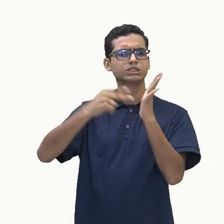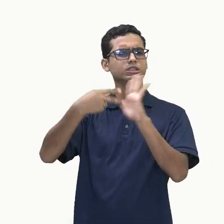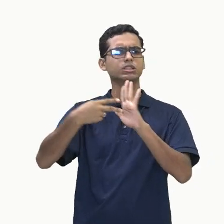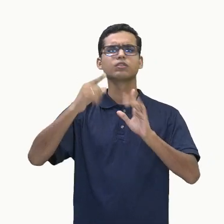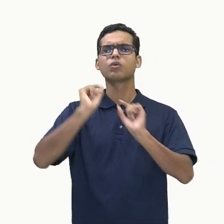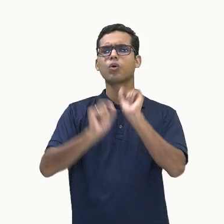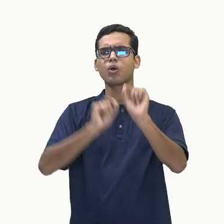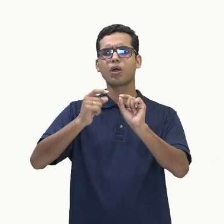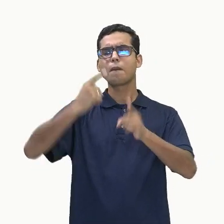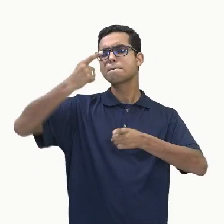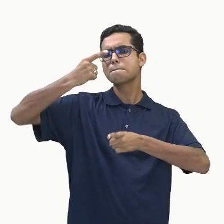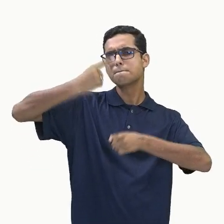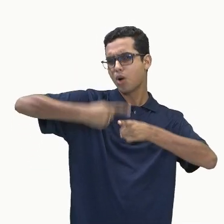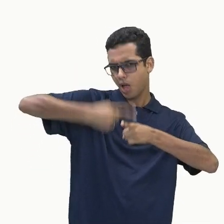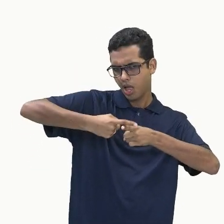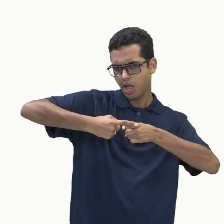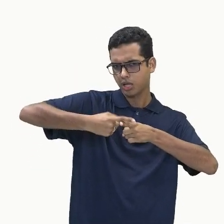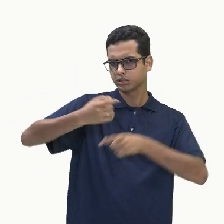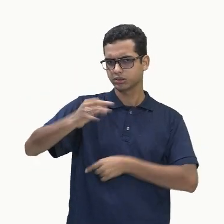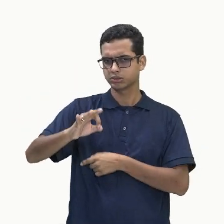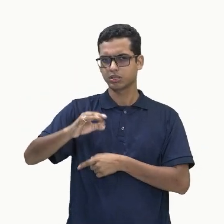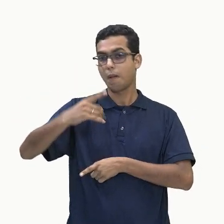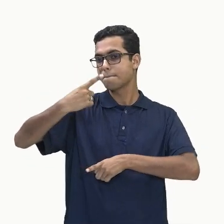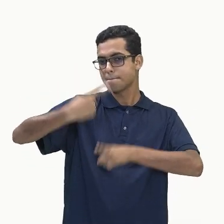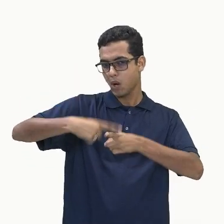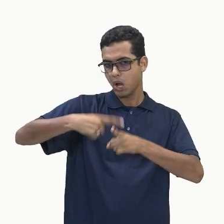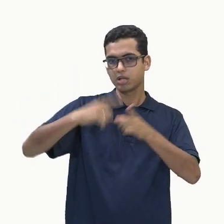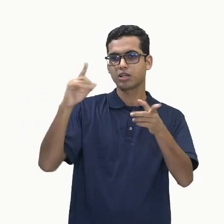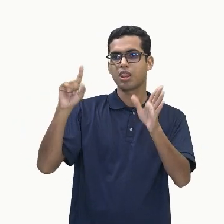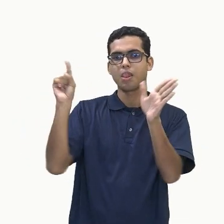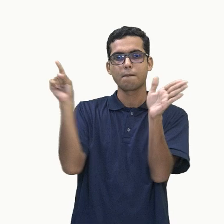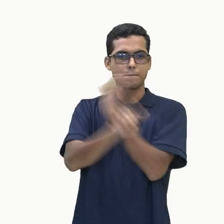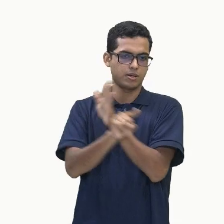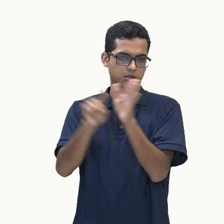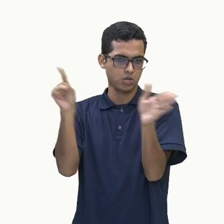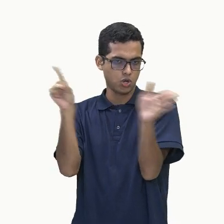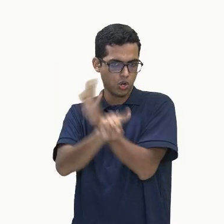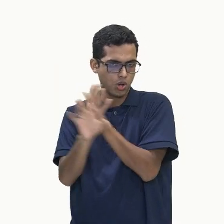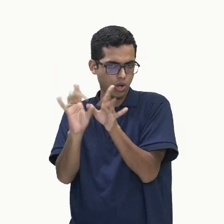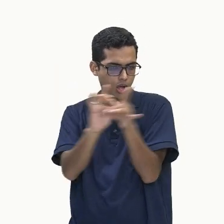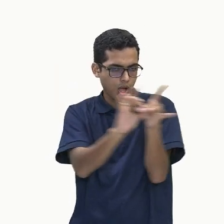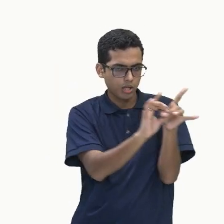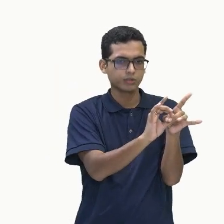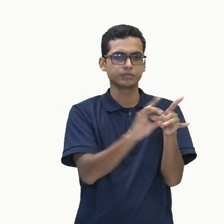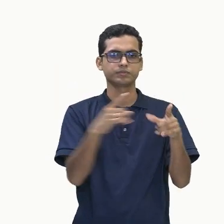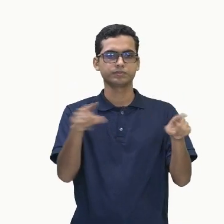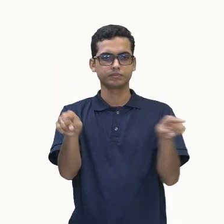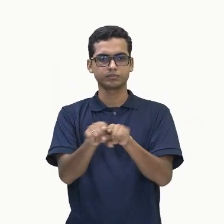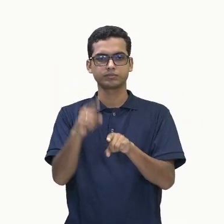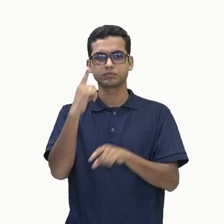Porquê de perguntas. O what, ele é o que